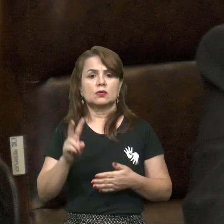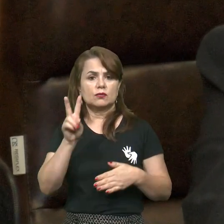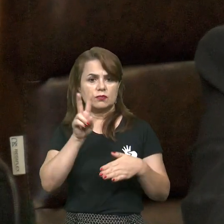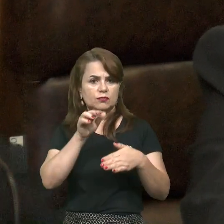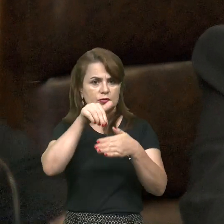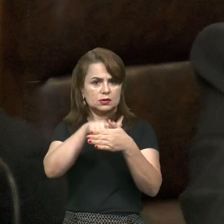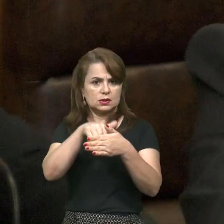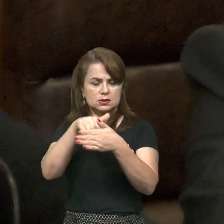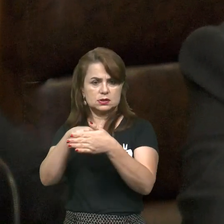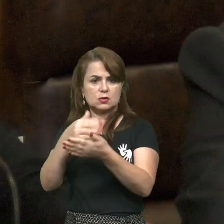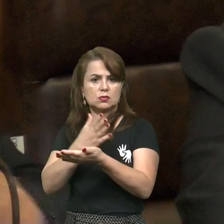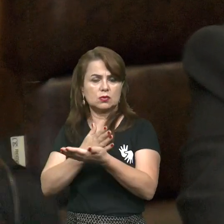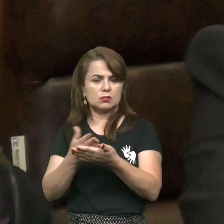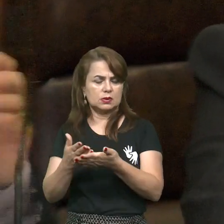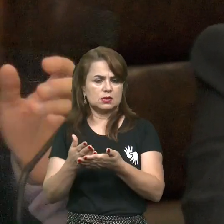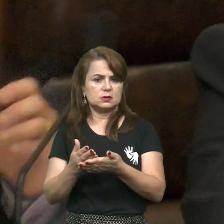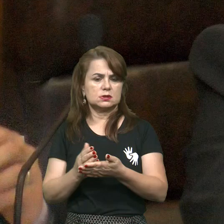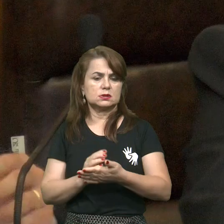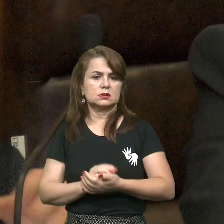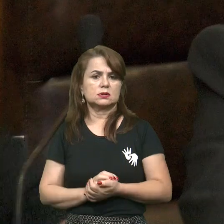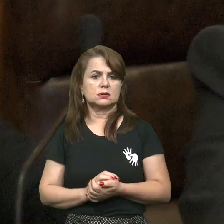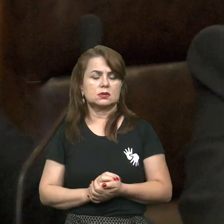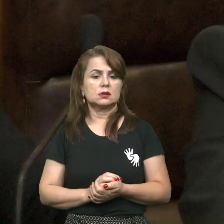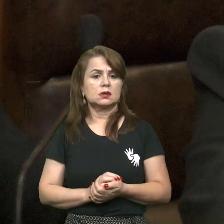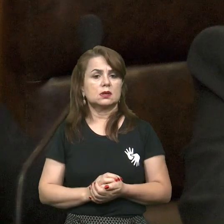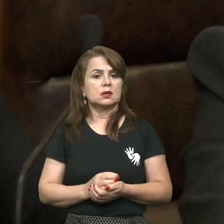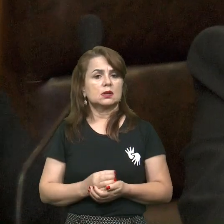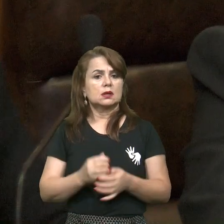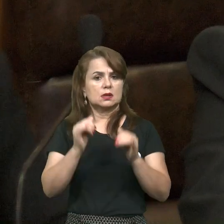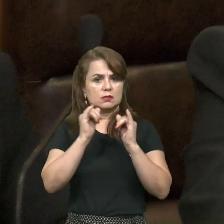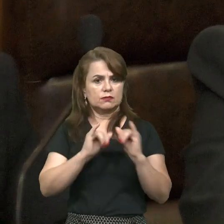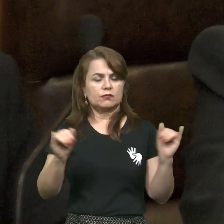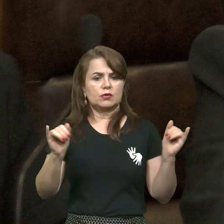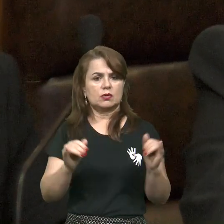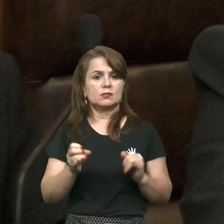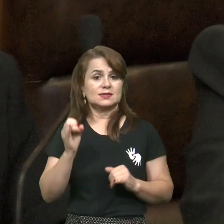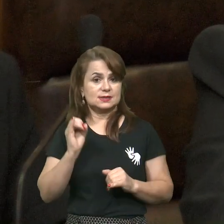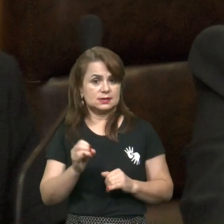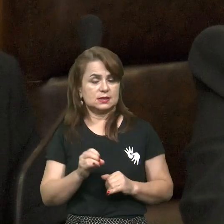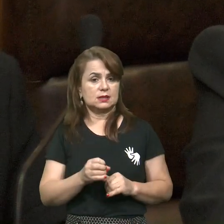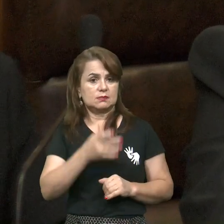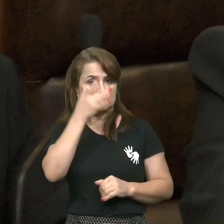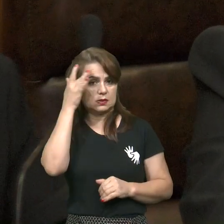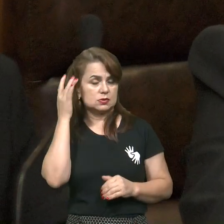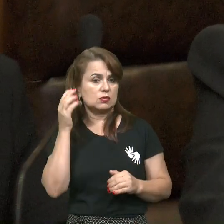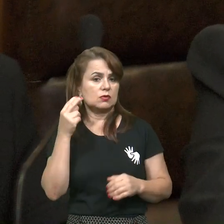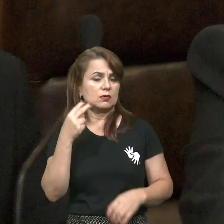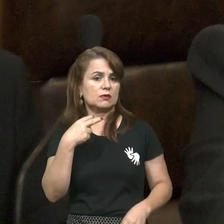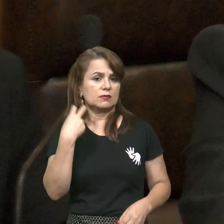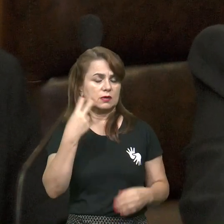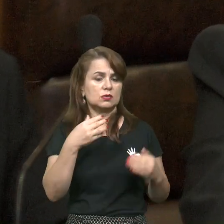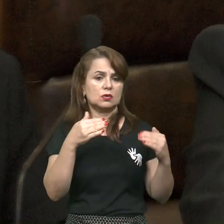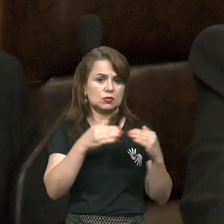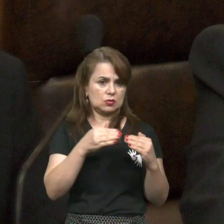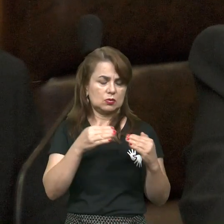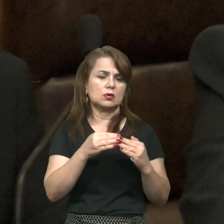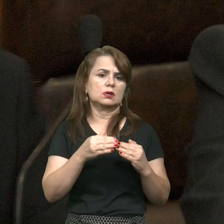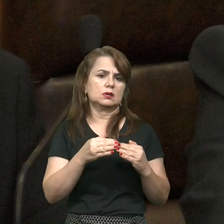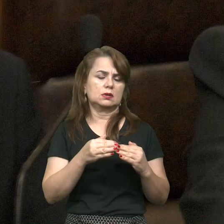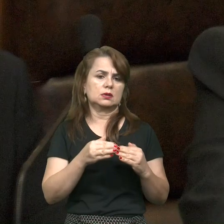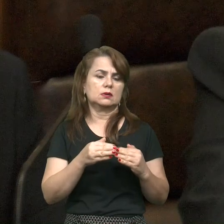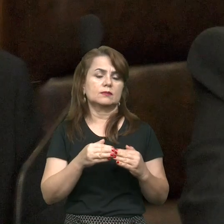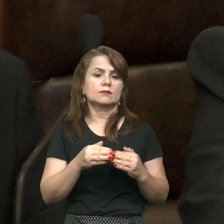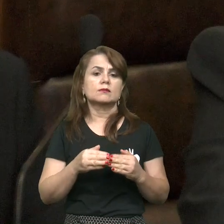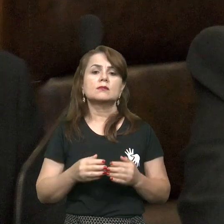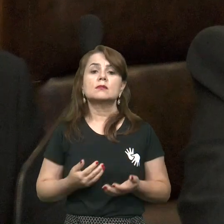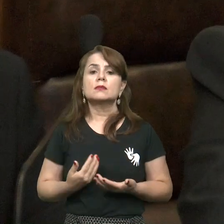votação, informa o plenário que o quórum é maioria dos presentes. Trata-se de votação